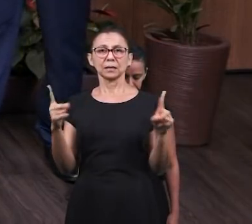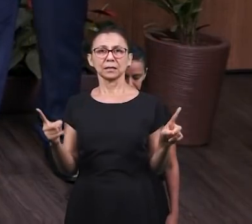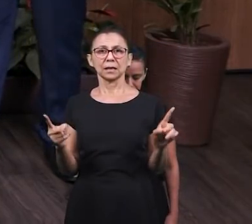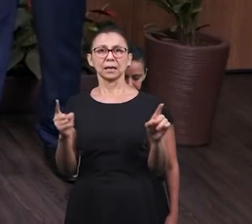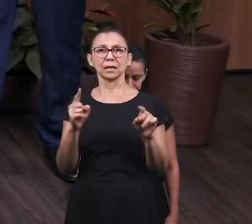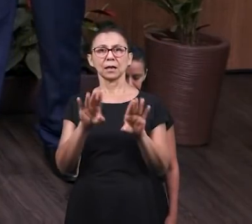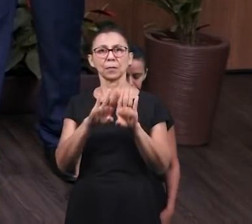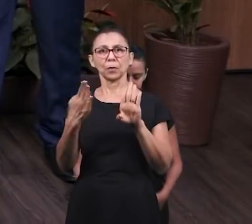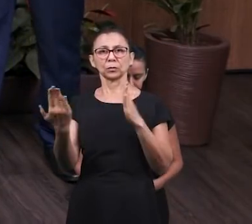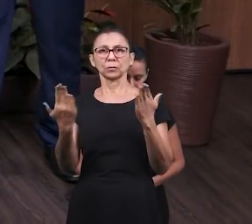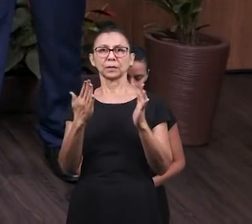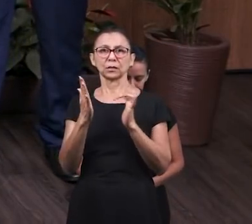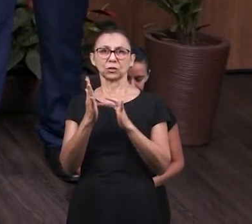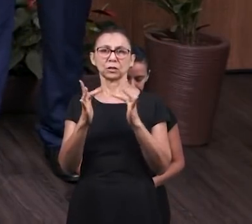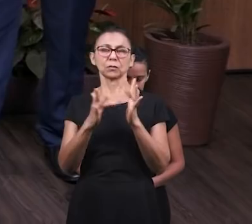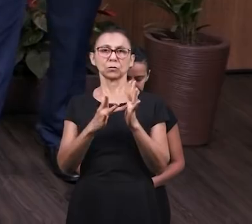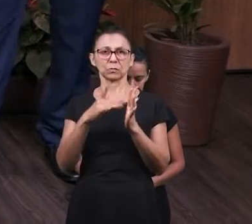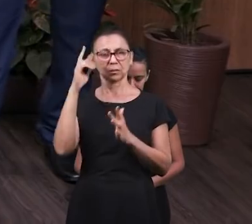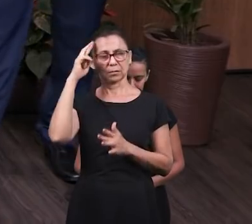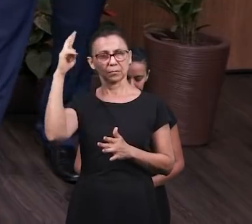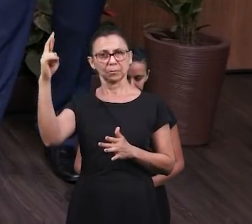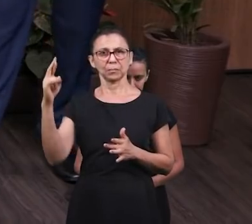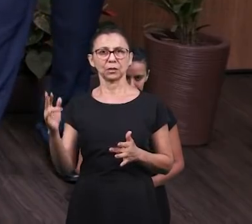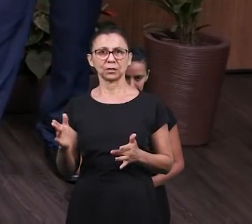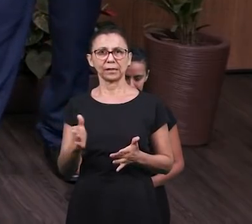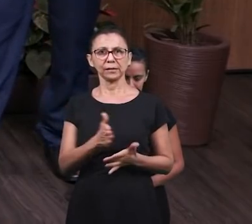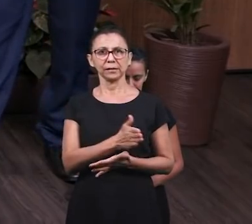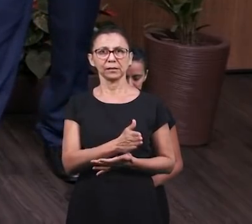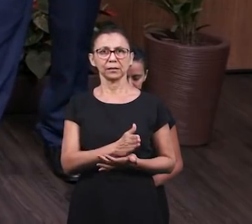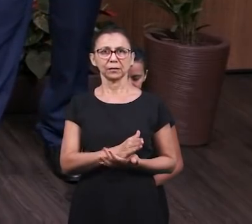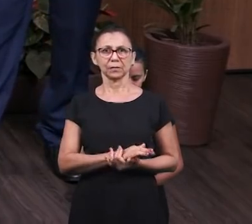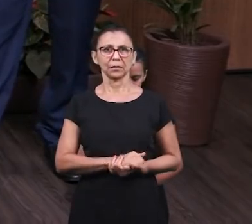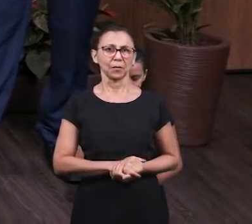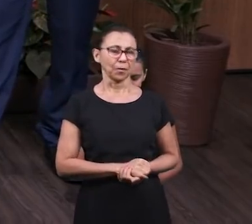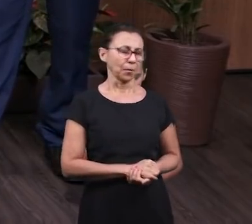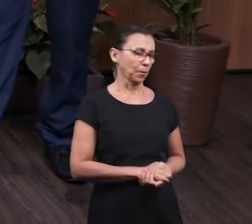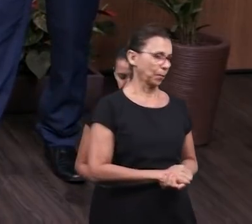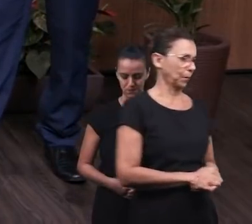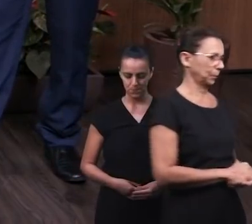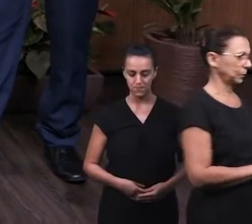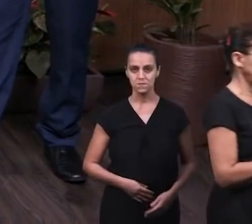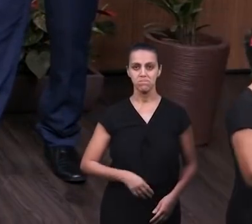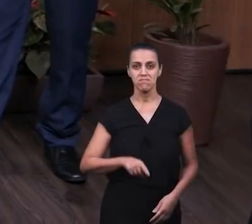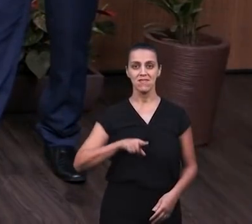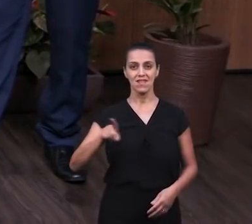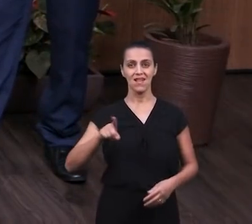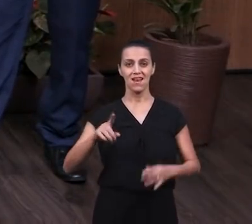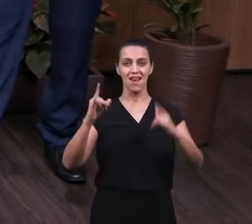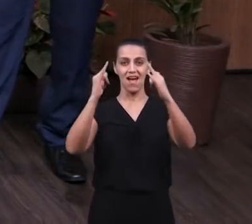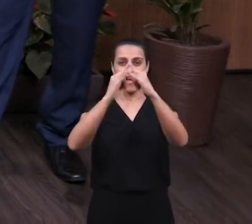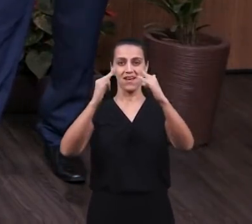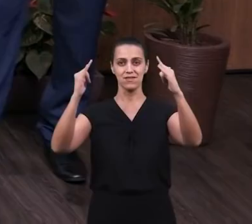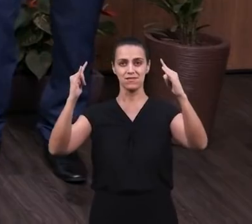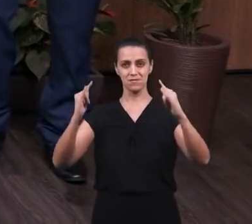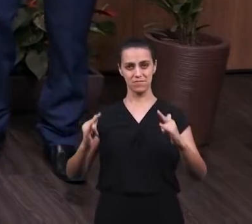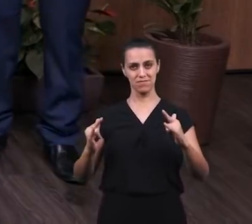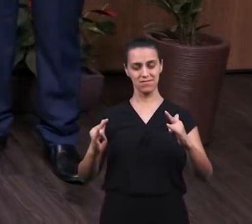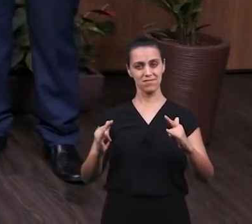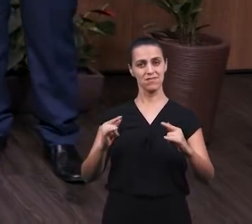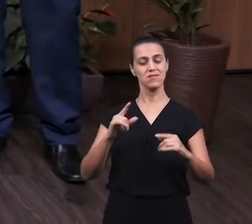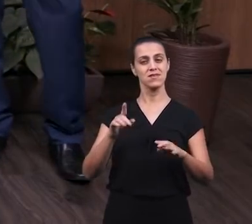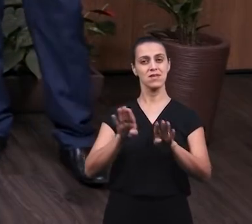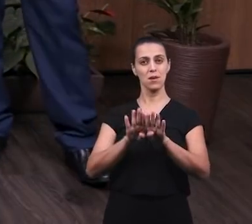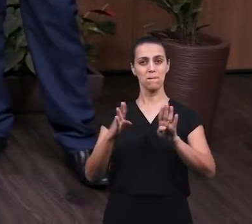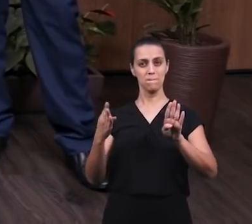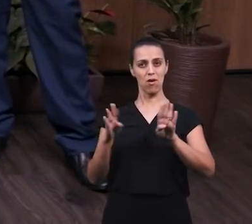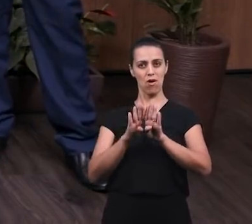é Jesus, é o Senhor Jesus. No tabernáculo, Sérgio, ao passar pela